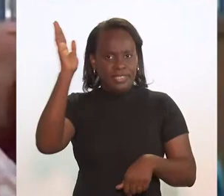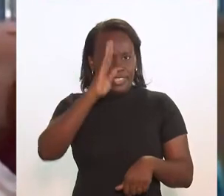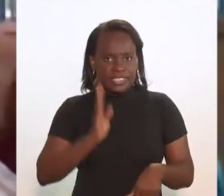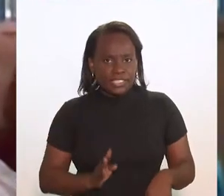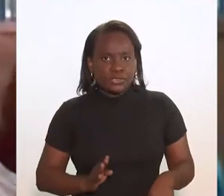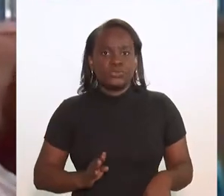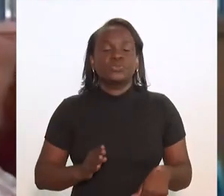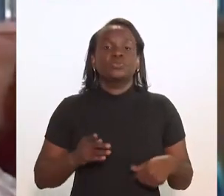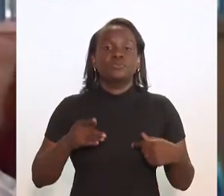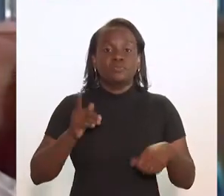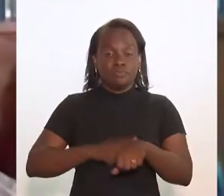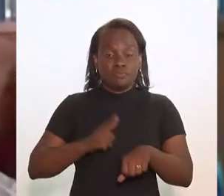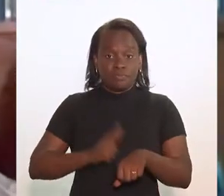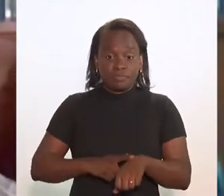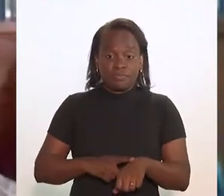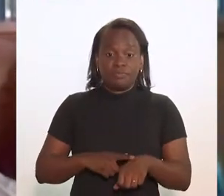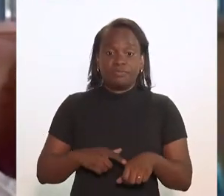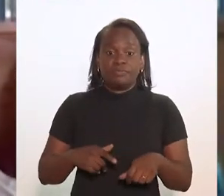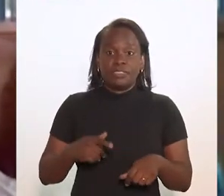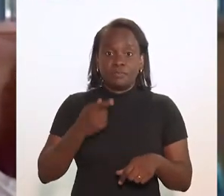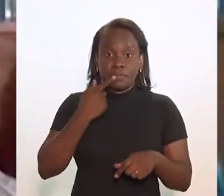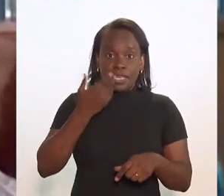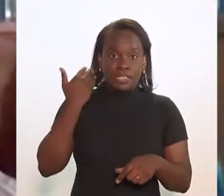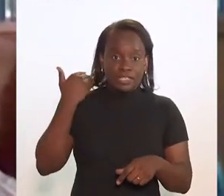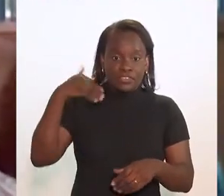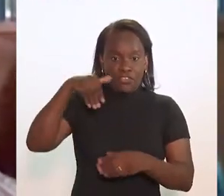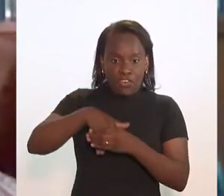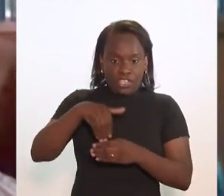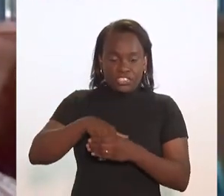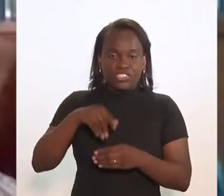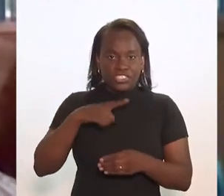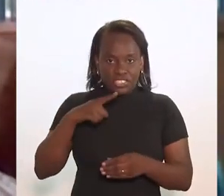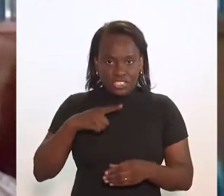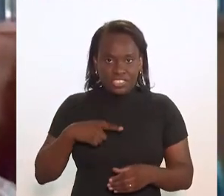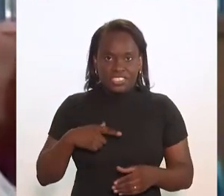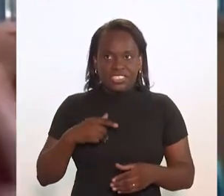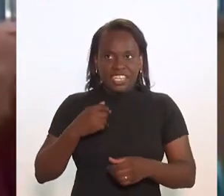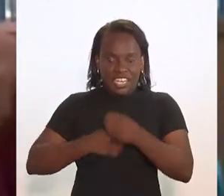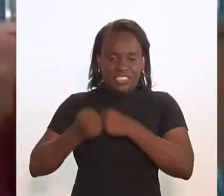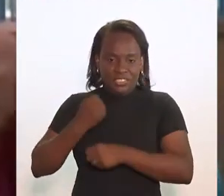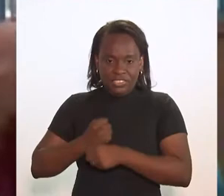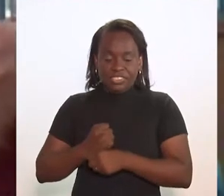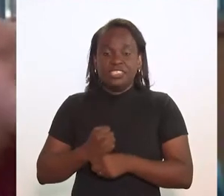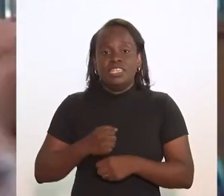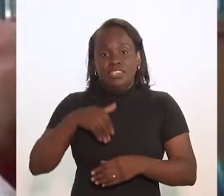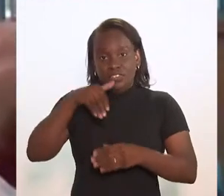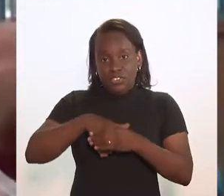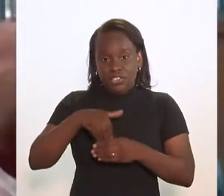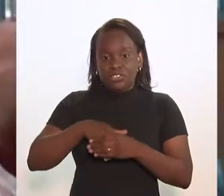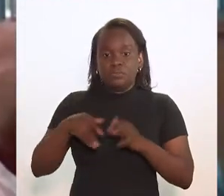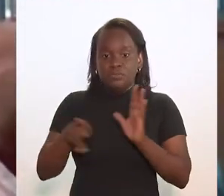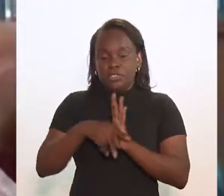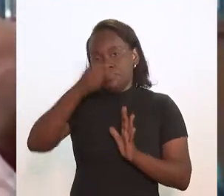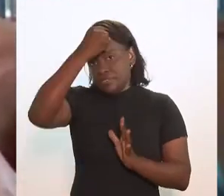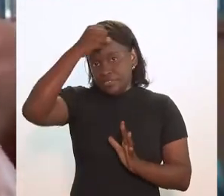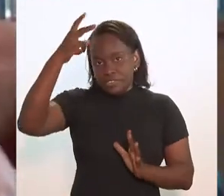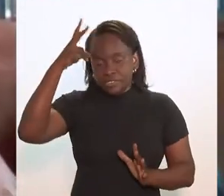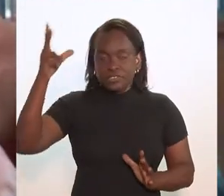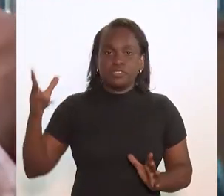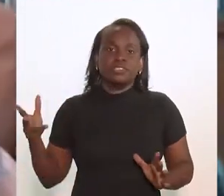no Brasil no momento das últimas eleições, né, que tivemos no final do ano, as